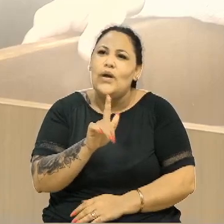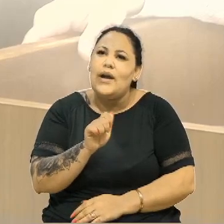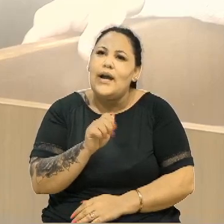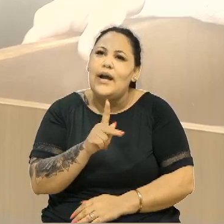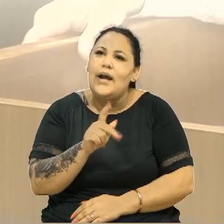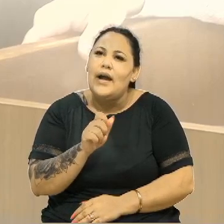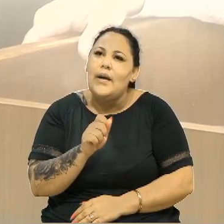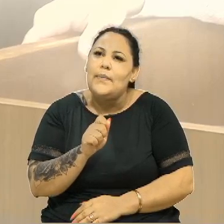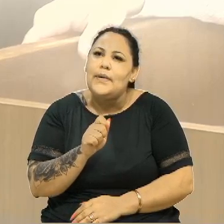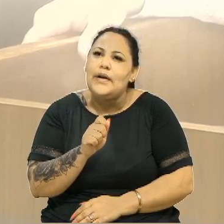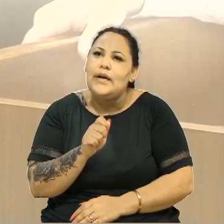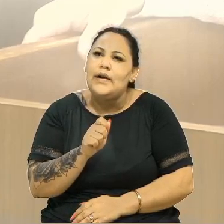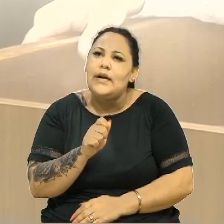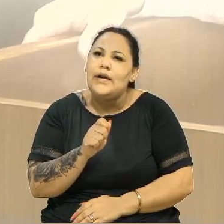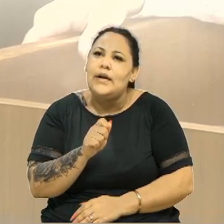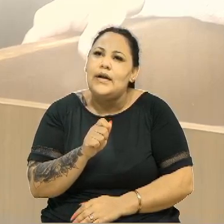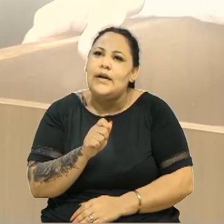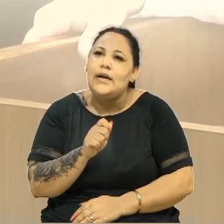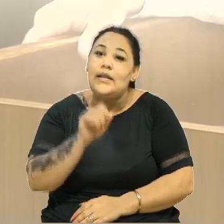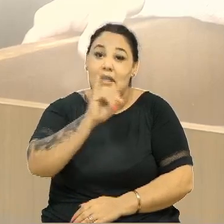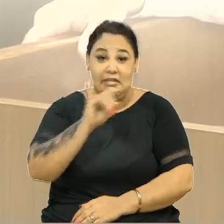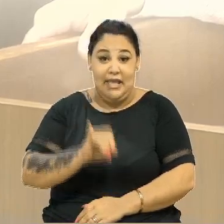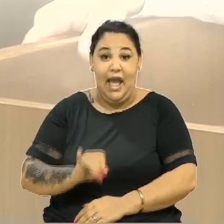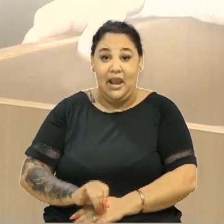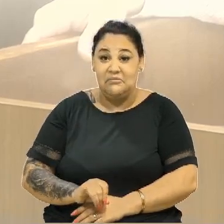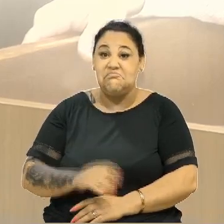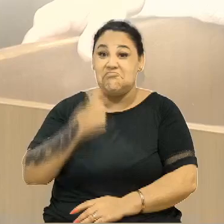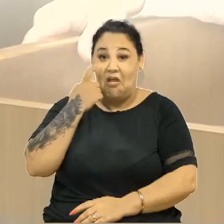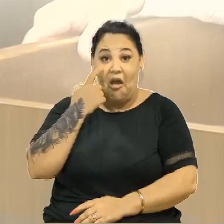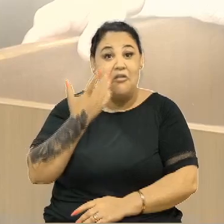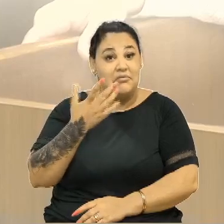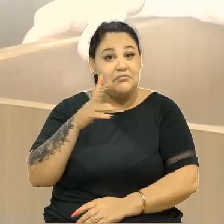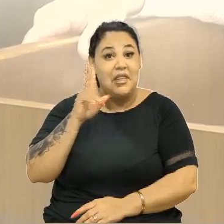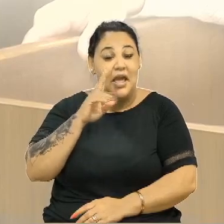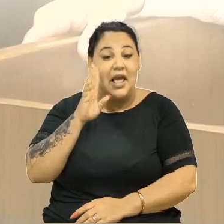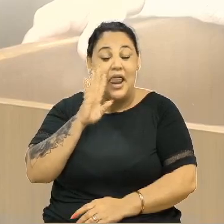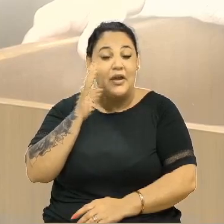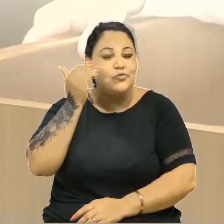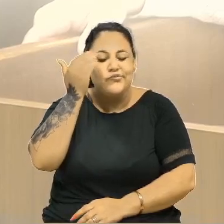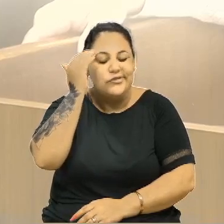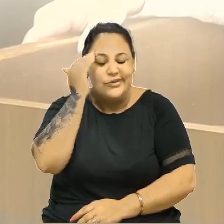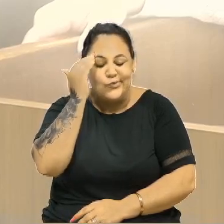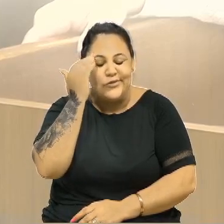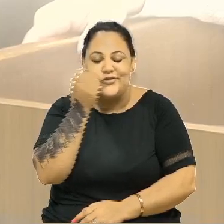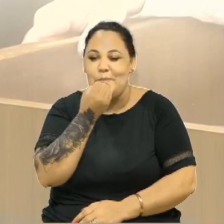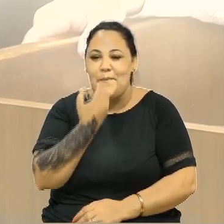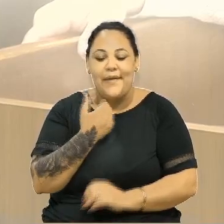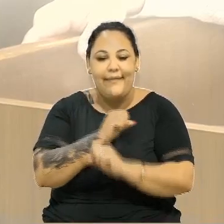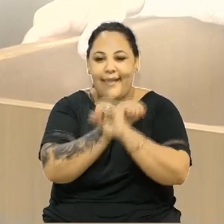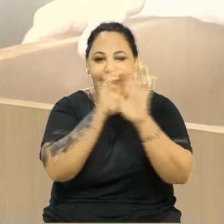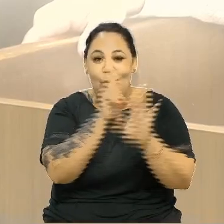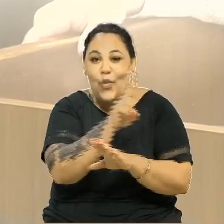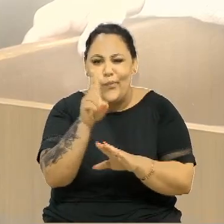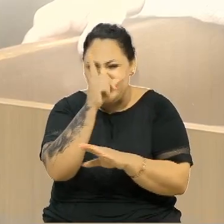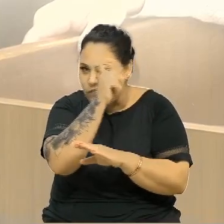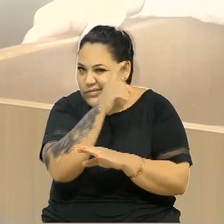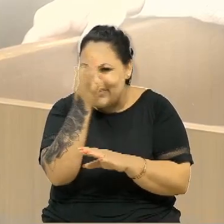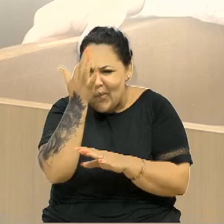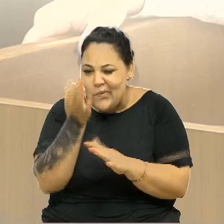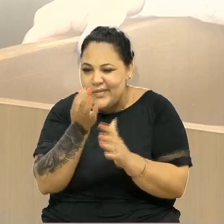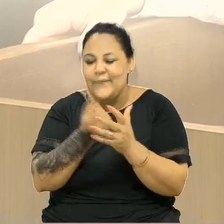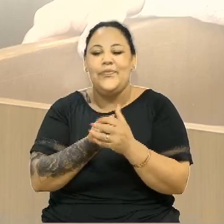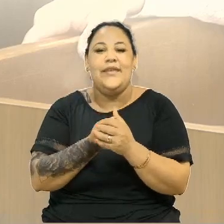Feltre, Belluno, Itália. Olha só, os mesmos, mais de 10 pessoas de